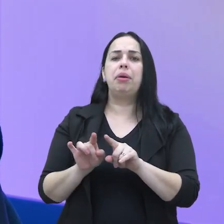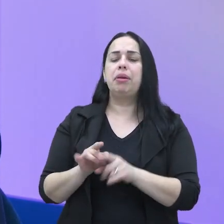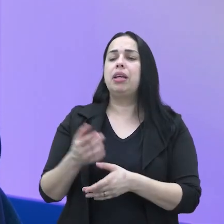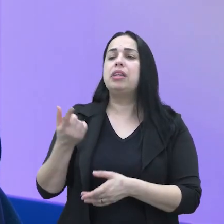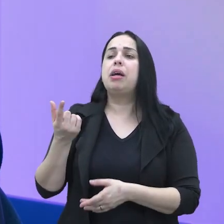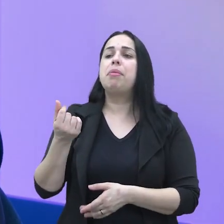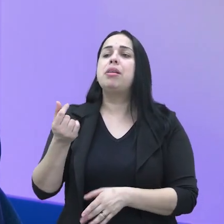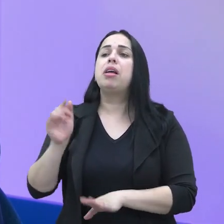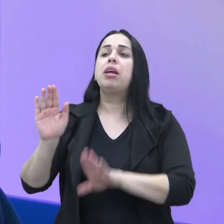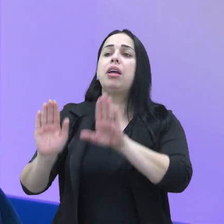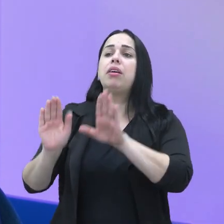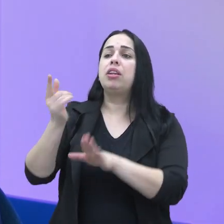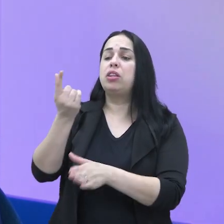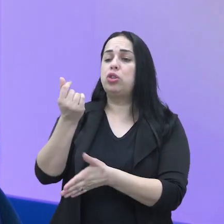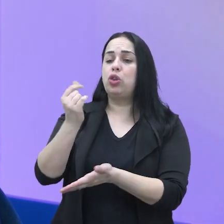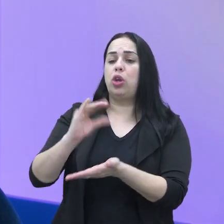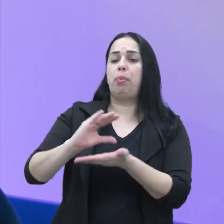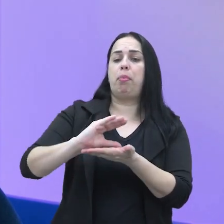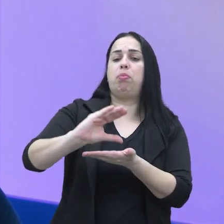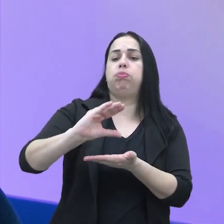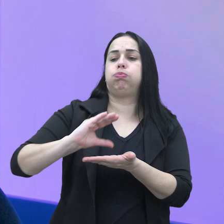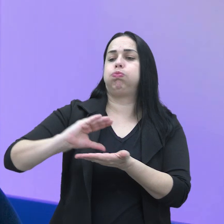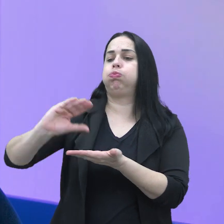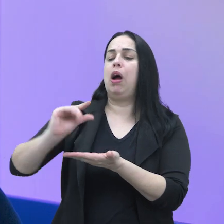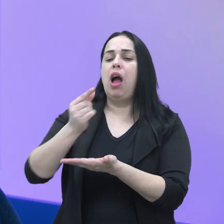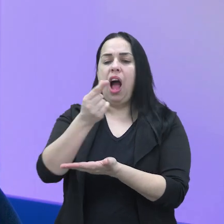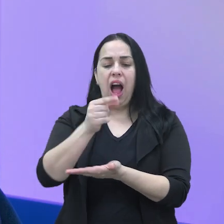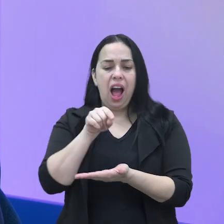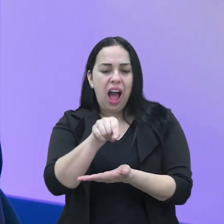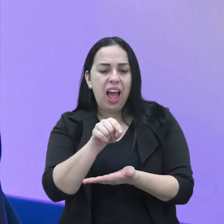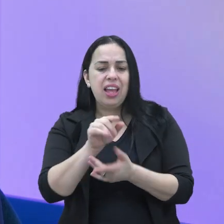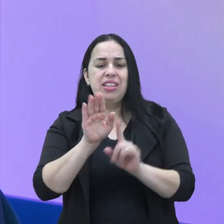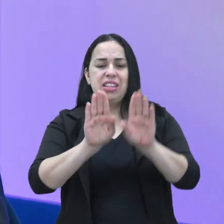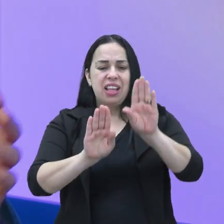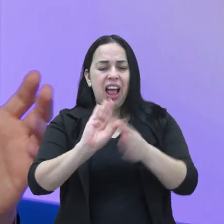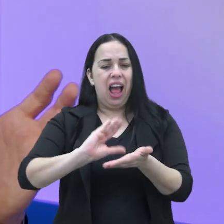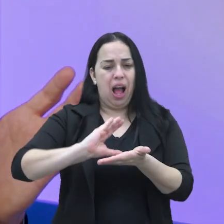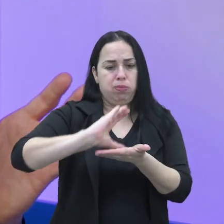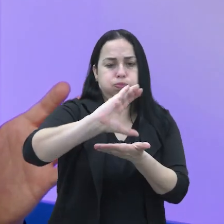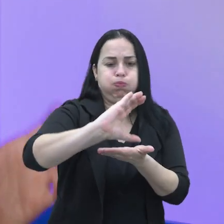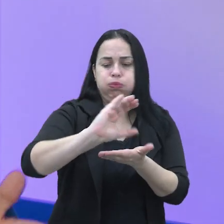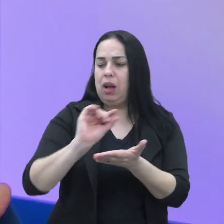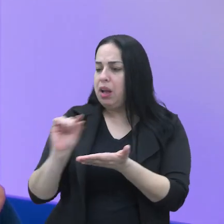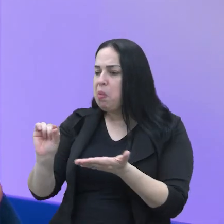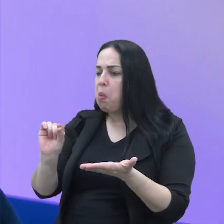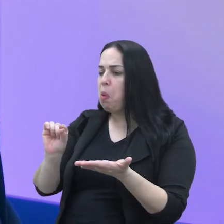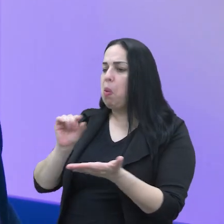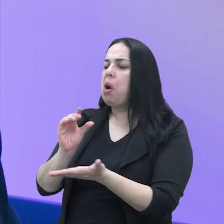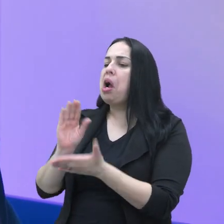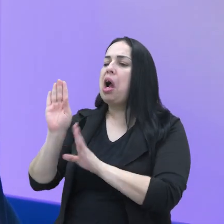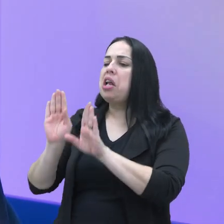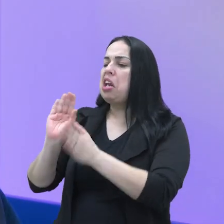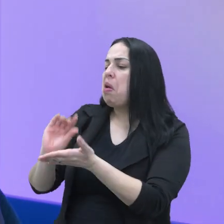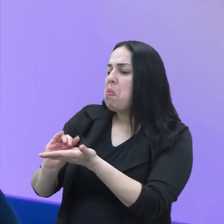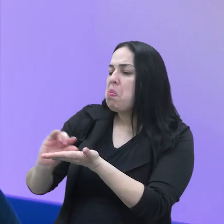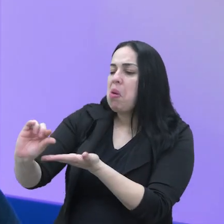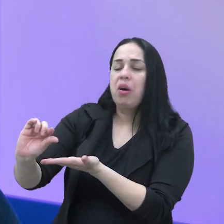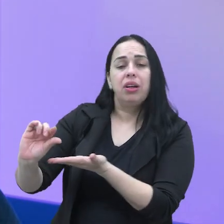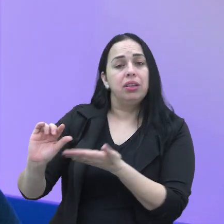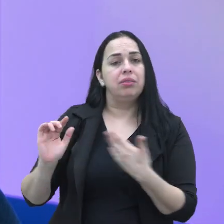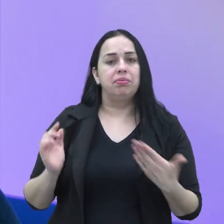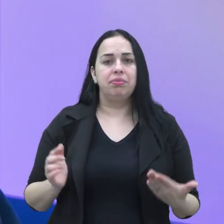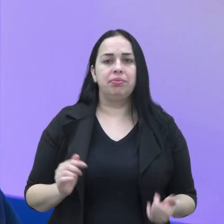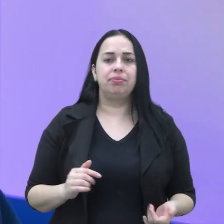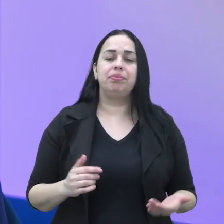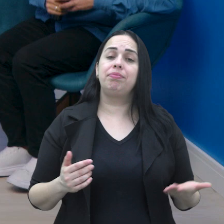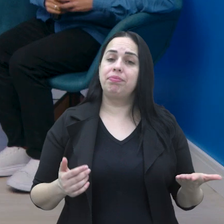político que privilegia, na hora de dividir o recurso público de uma campanha, o candidato A em detrimento do candidato